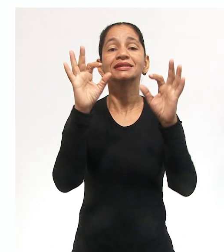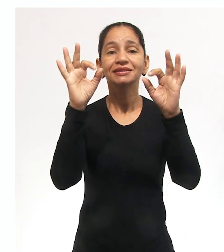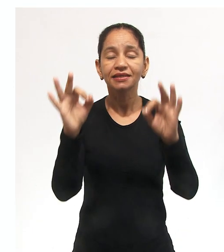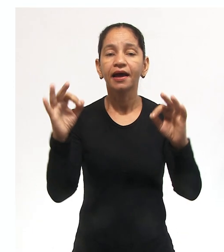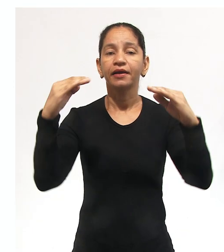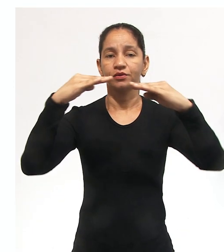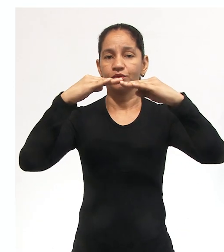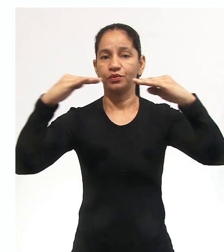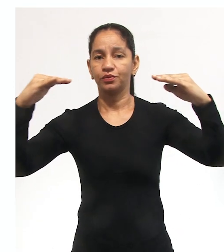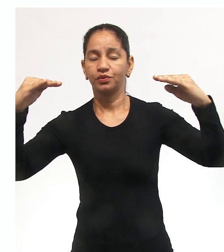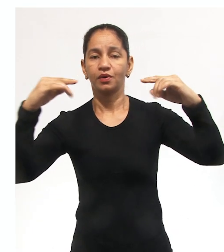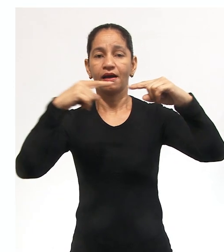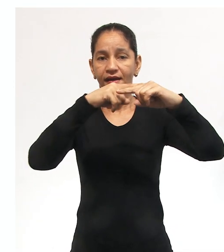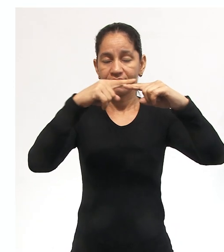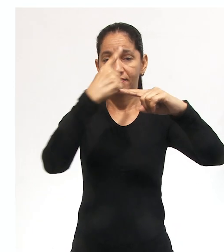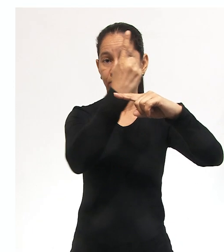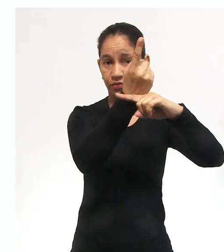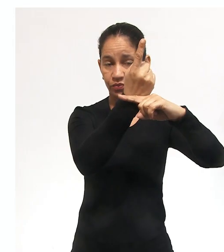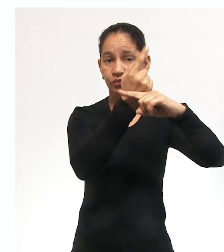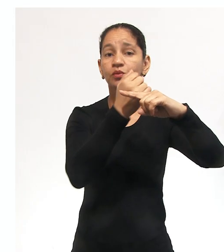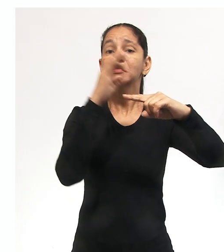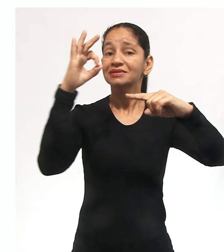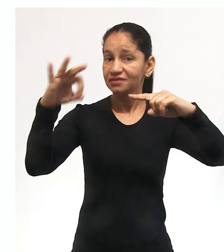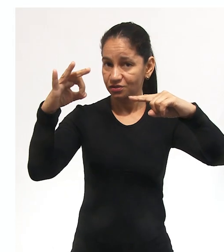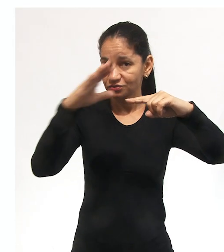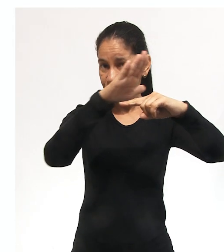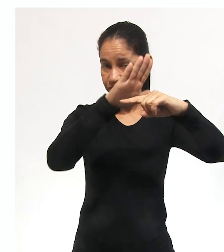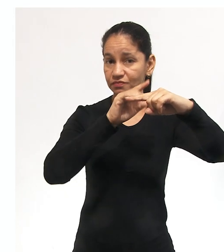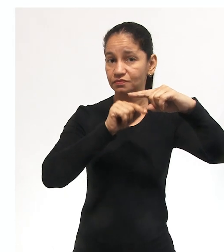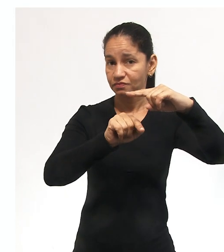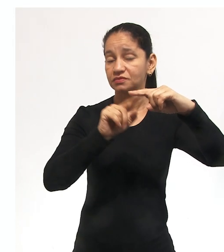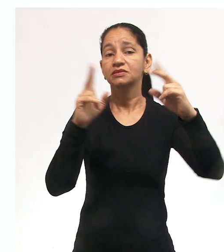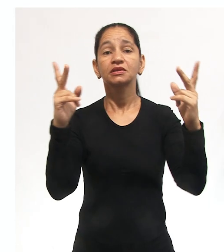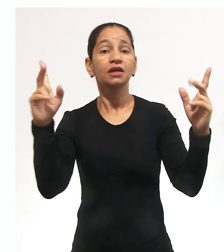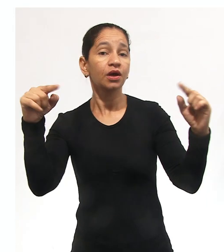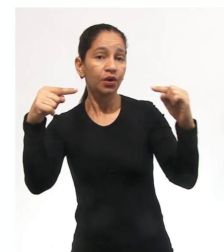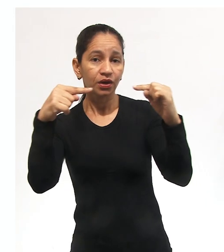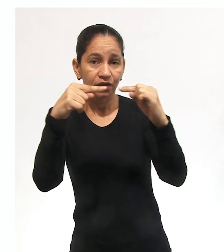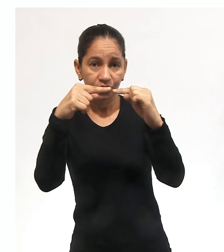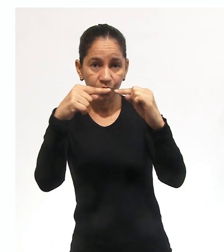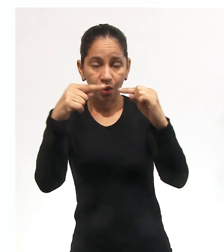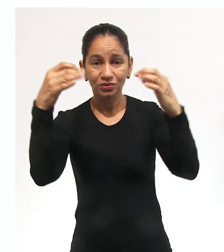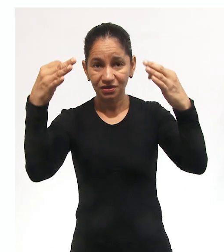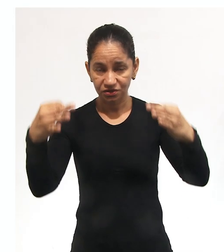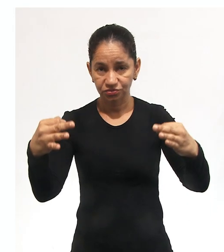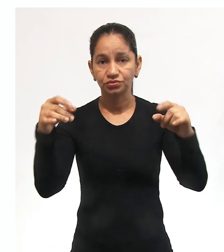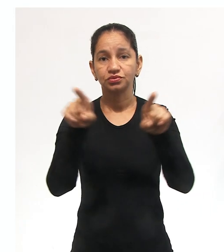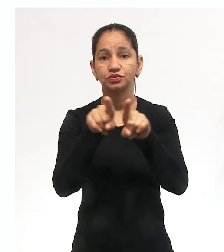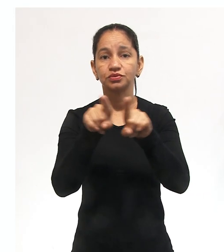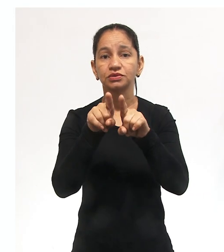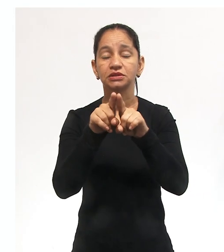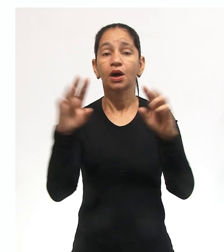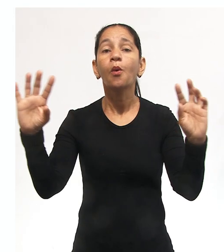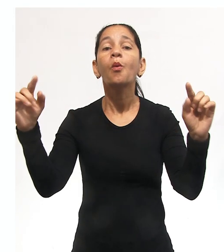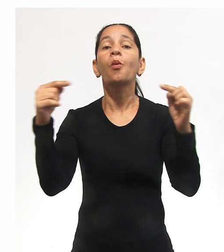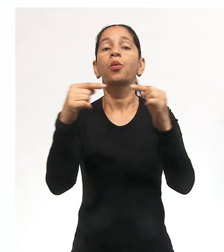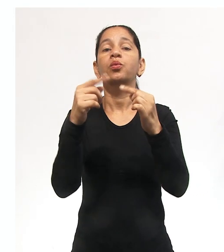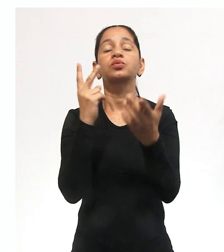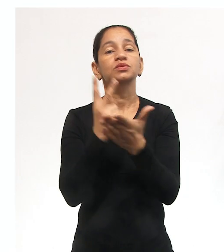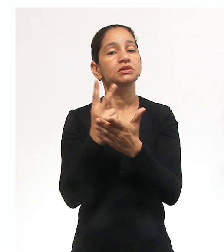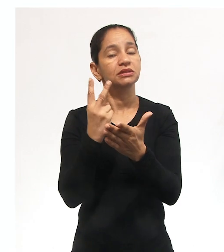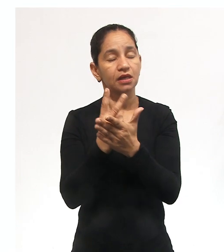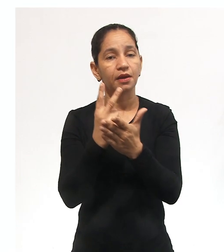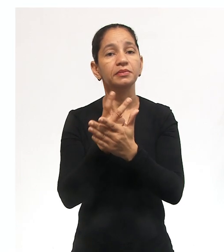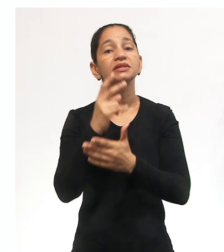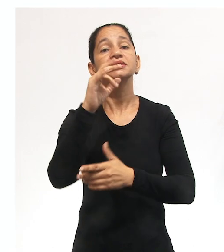das taxas, né? E a razão dos prazos iguais, né? Equivalentes, proporcionais. Se a gente